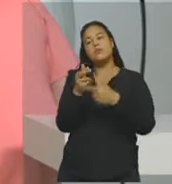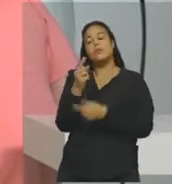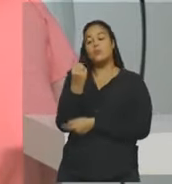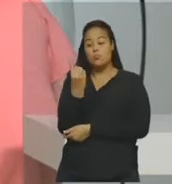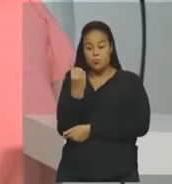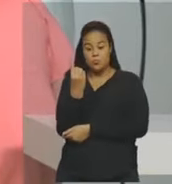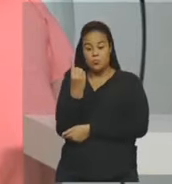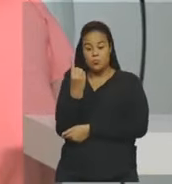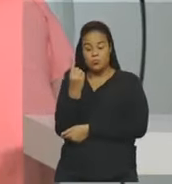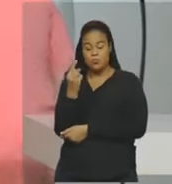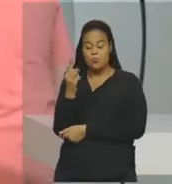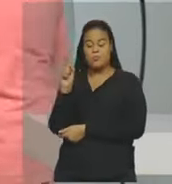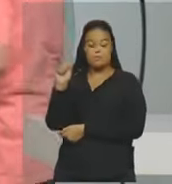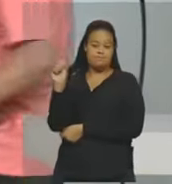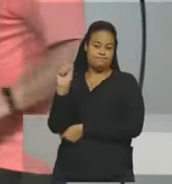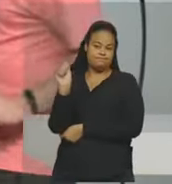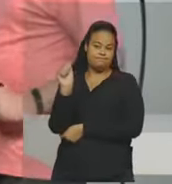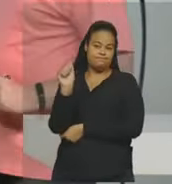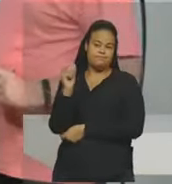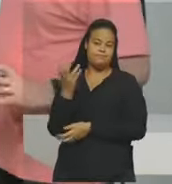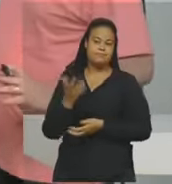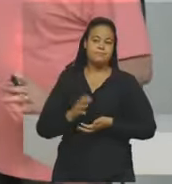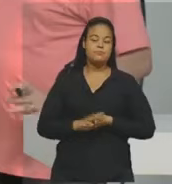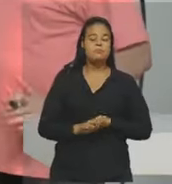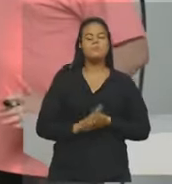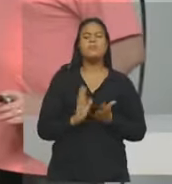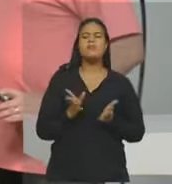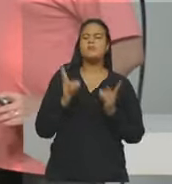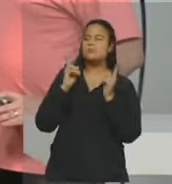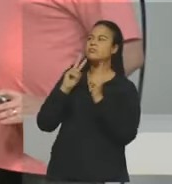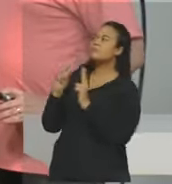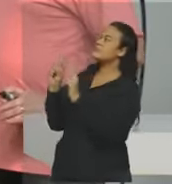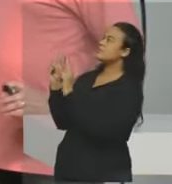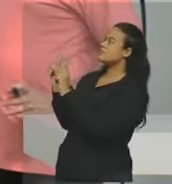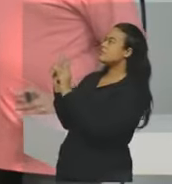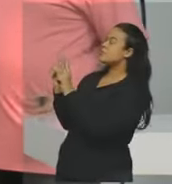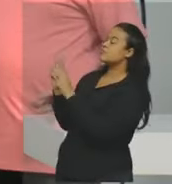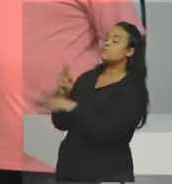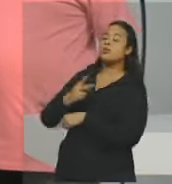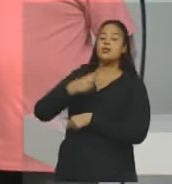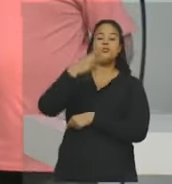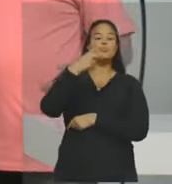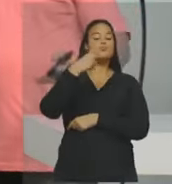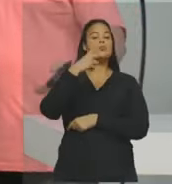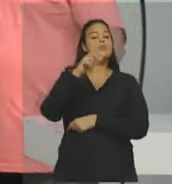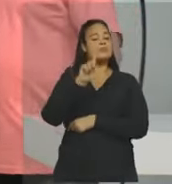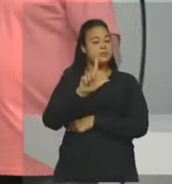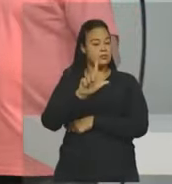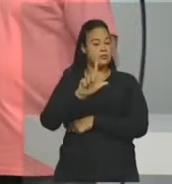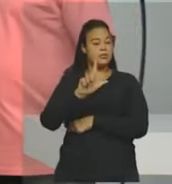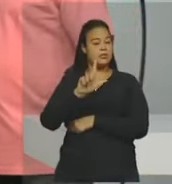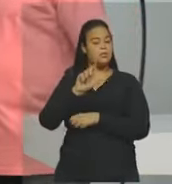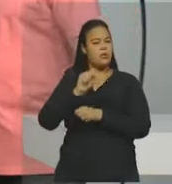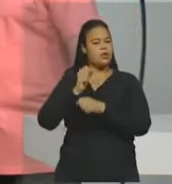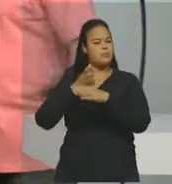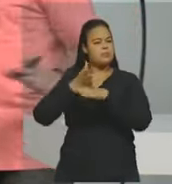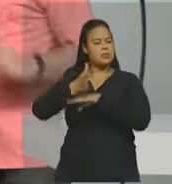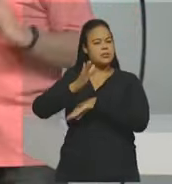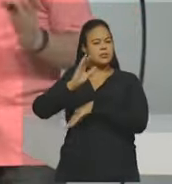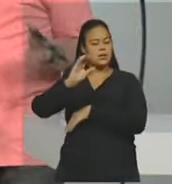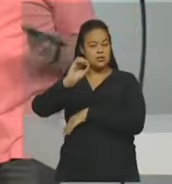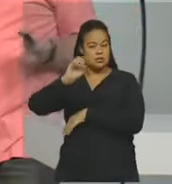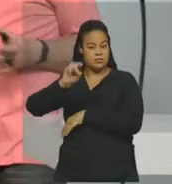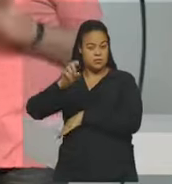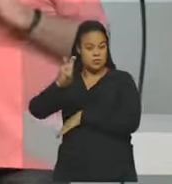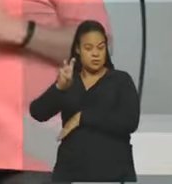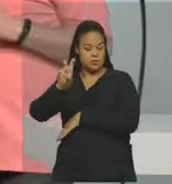1 ampere. Bom, então nós já vimos aqui que duas dessas lâmpadas podem passar no máximo meio ampere e as